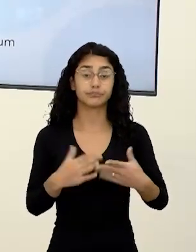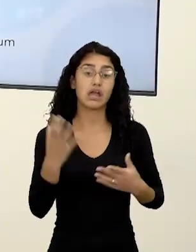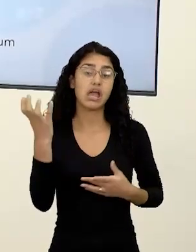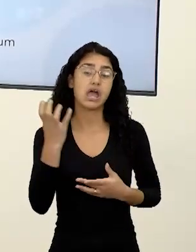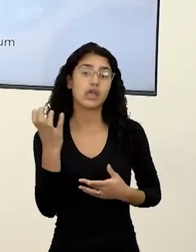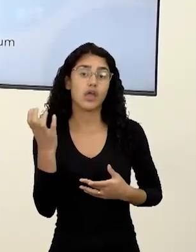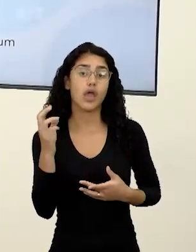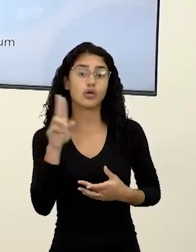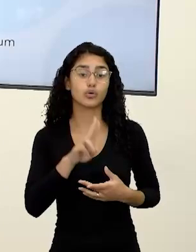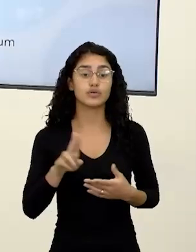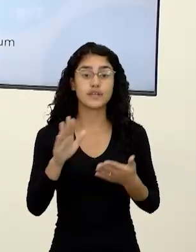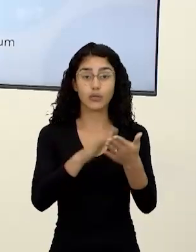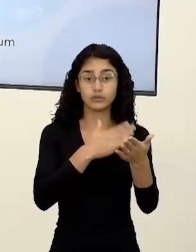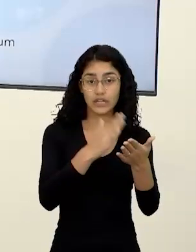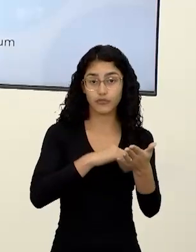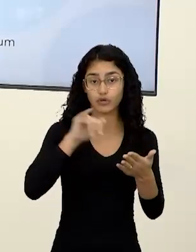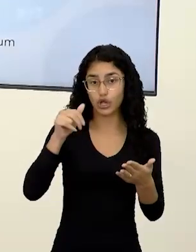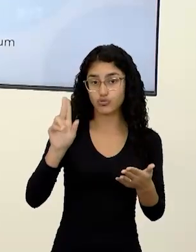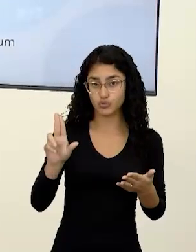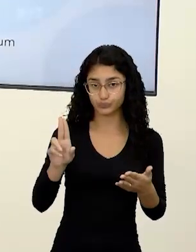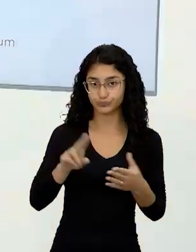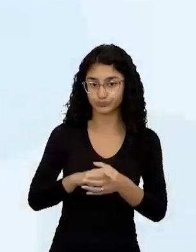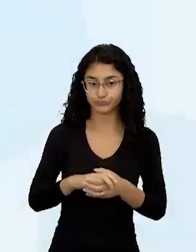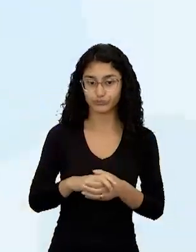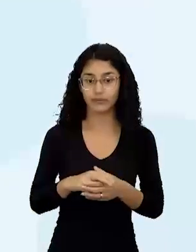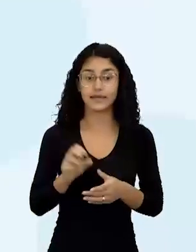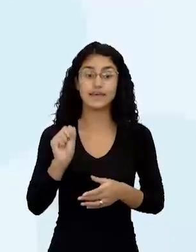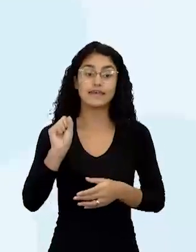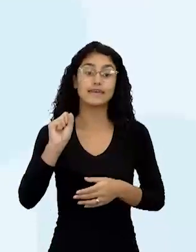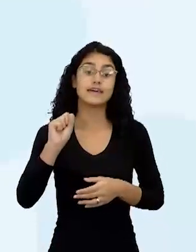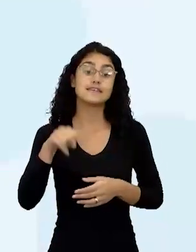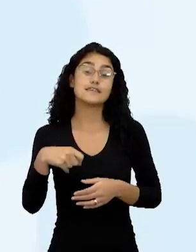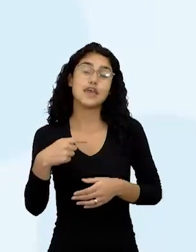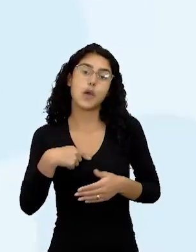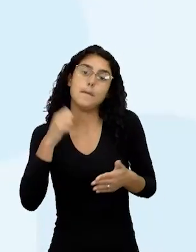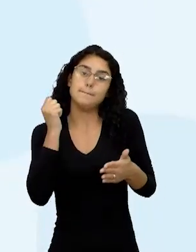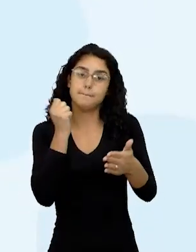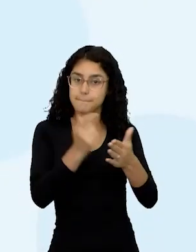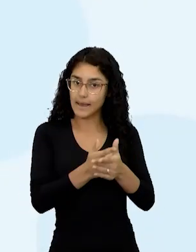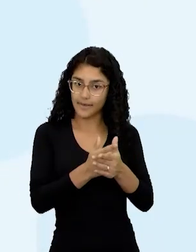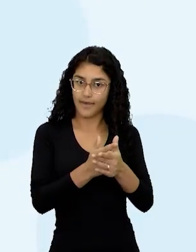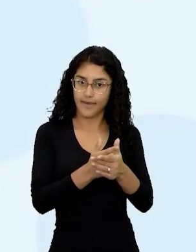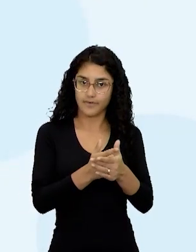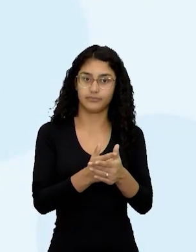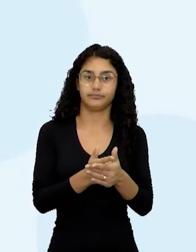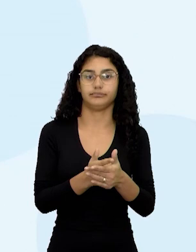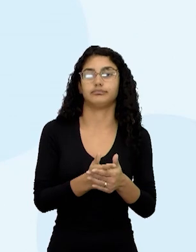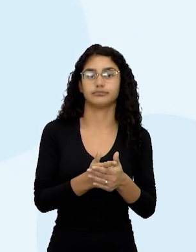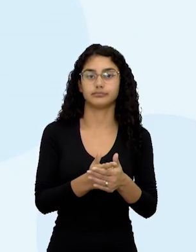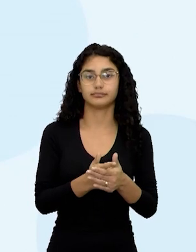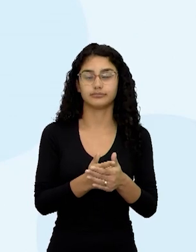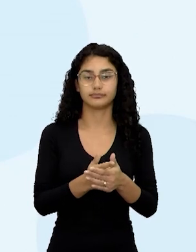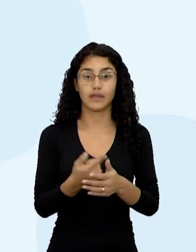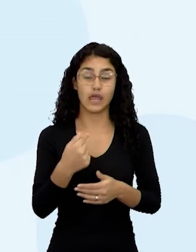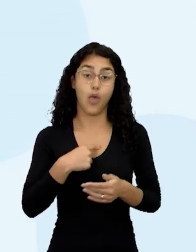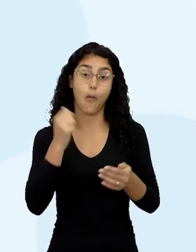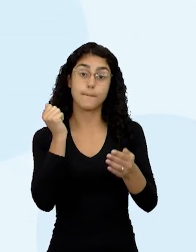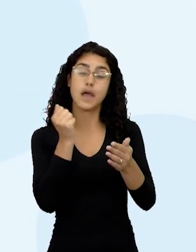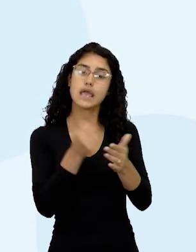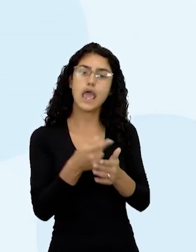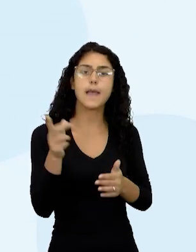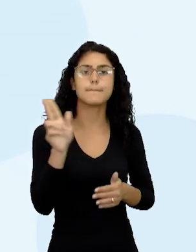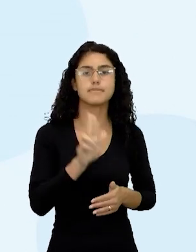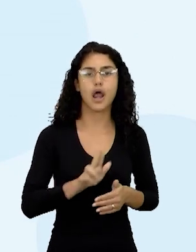usar o livro da Juliana. Se eu paguei por uma cópia desse conteúdo, né, eu paguei para